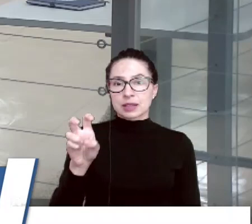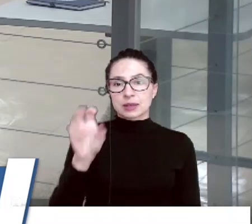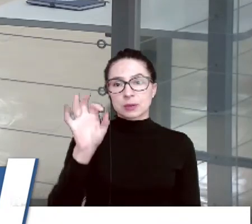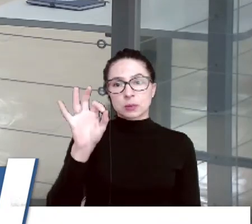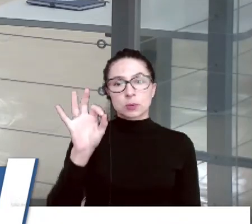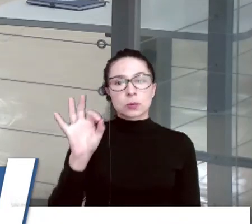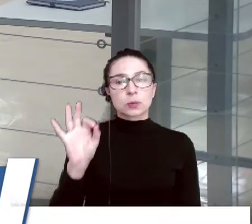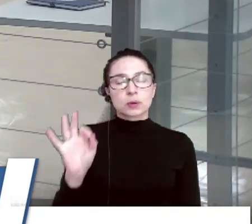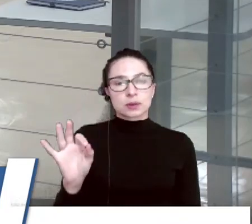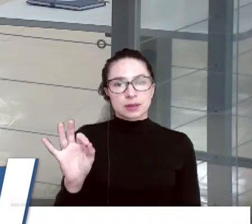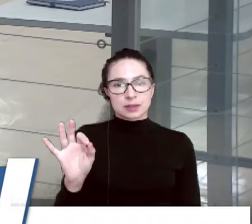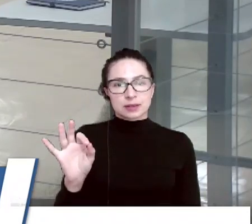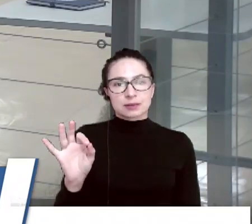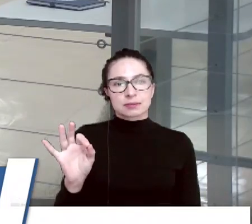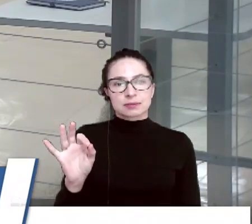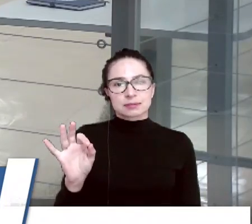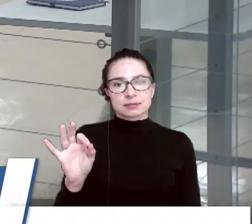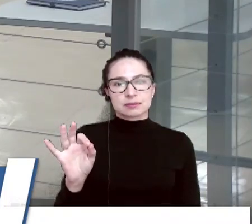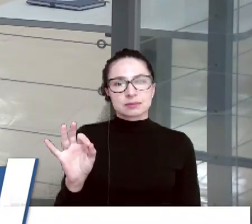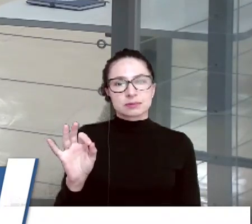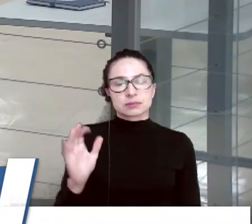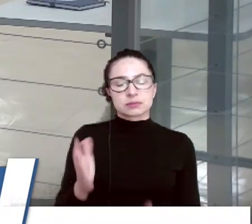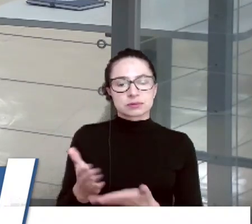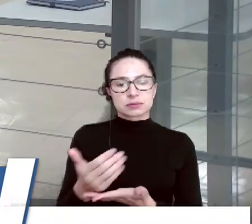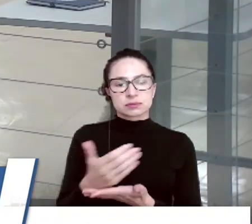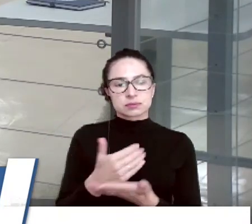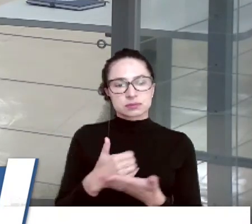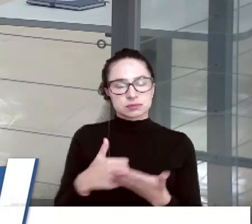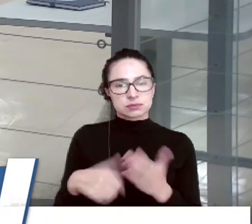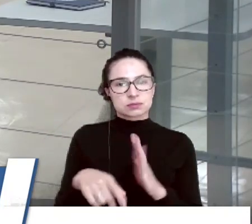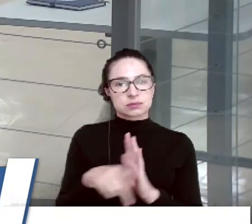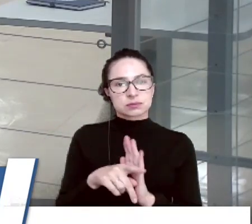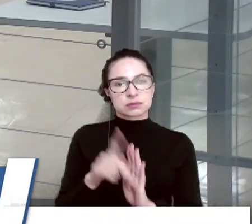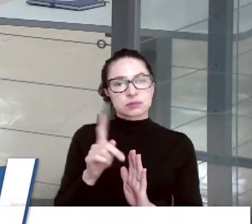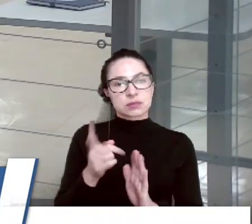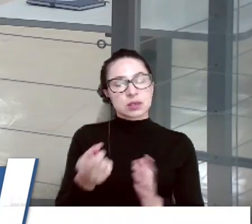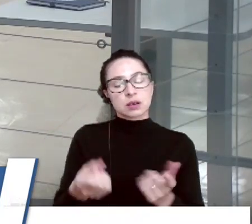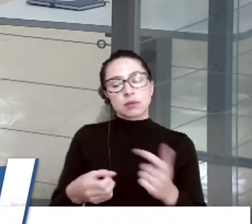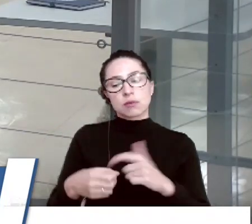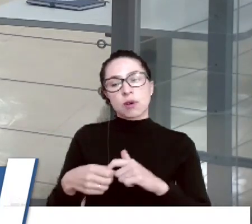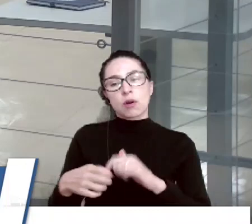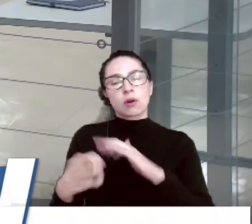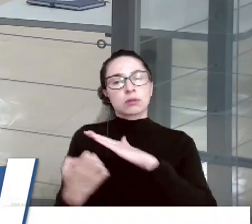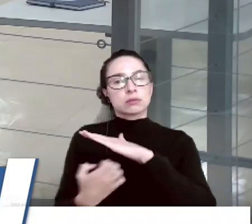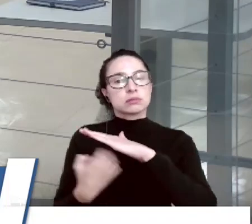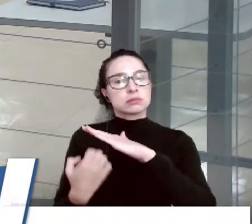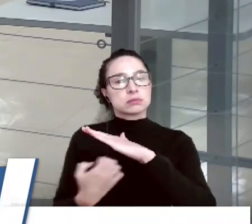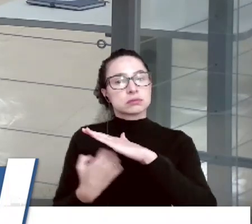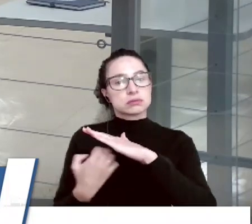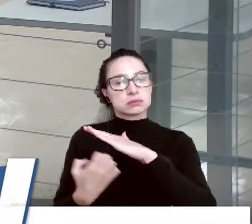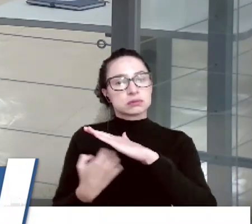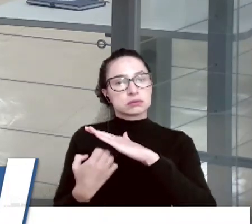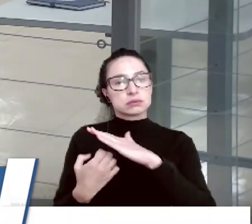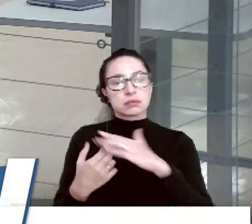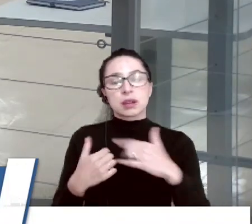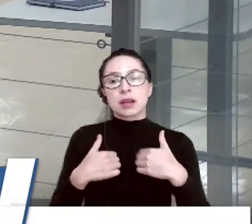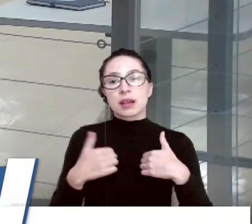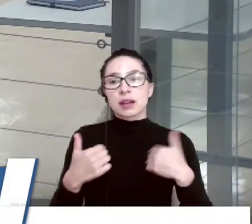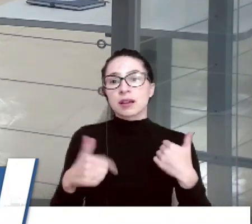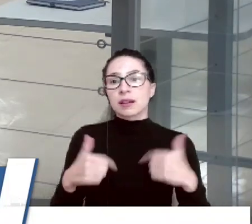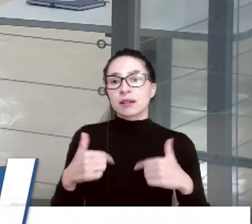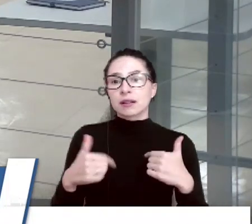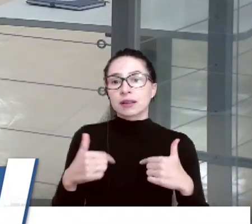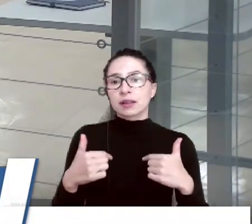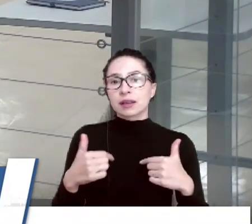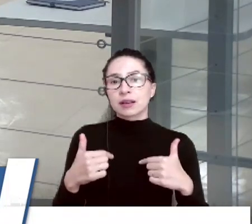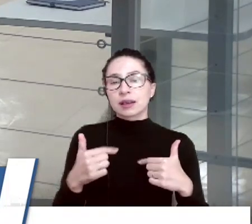75% do lucro líquido dela é reinvestido na empresa. Eu trabalhei num grupo, quando eu